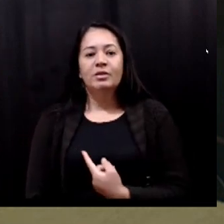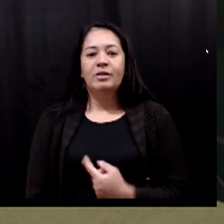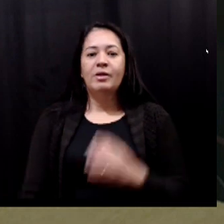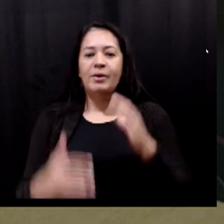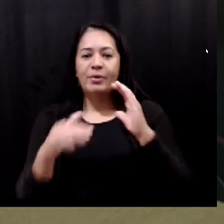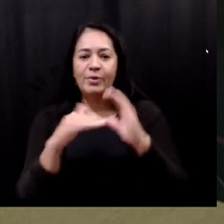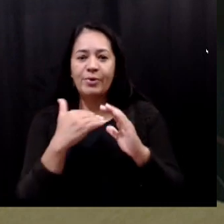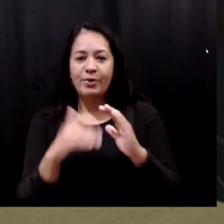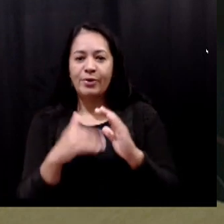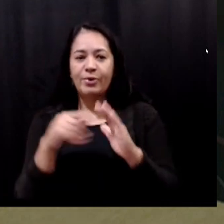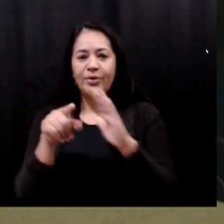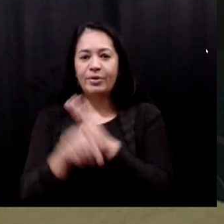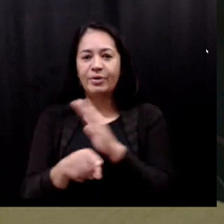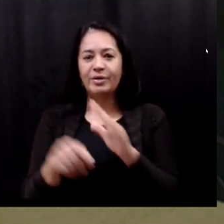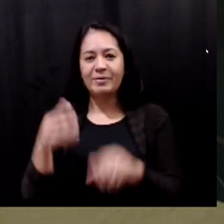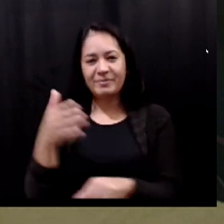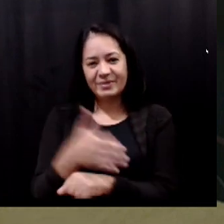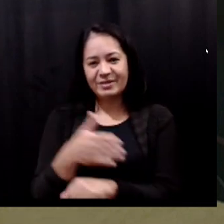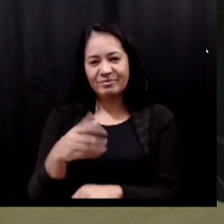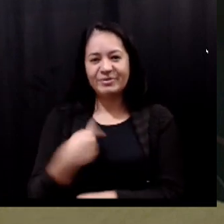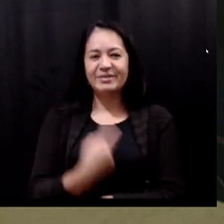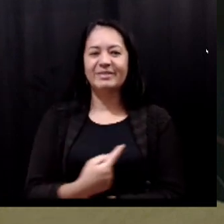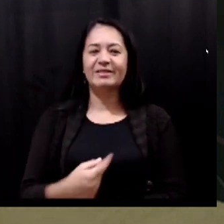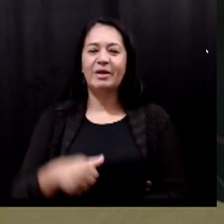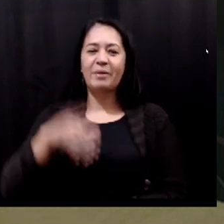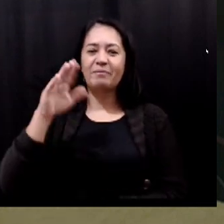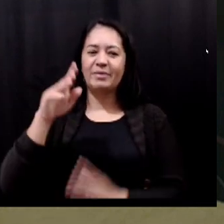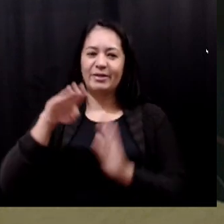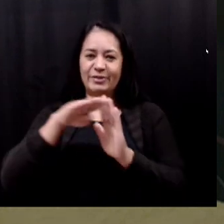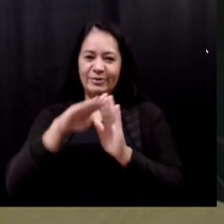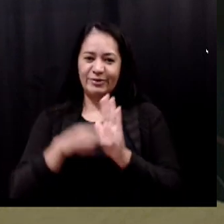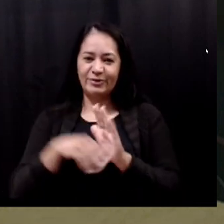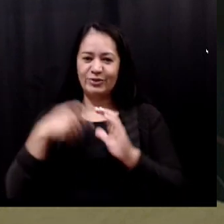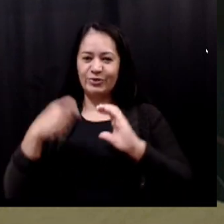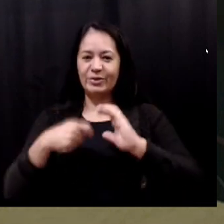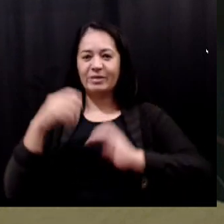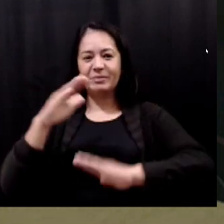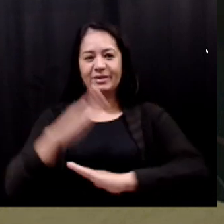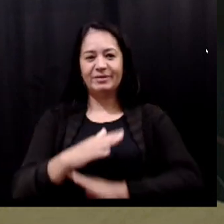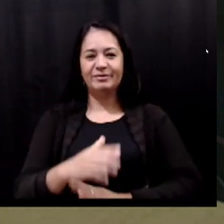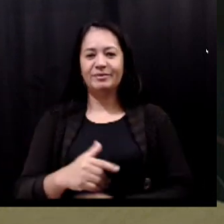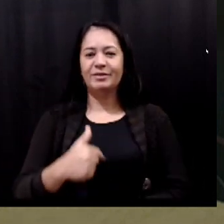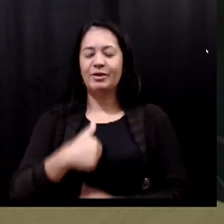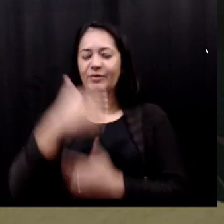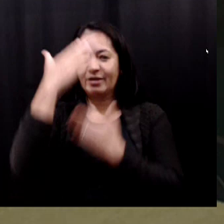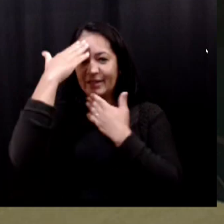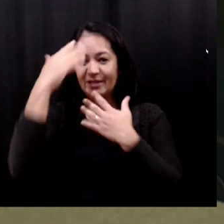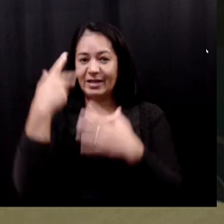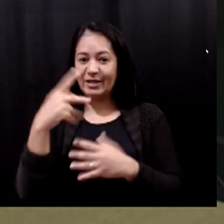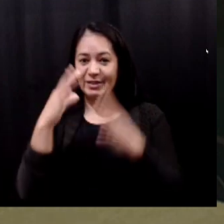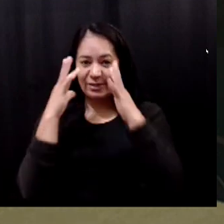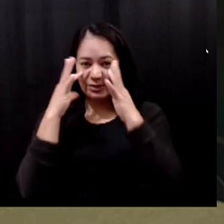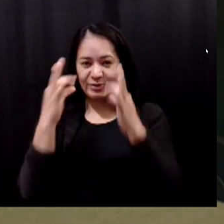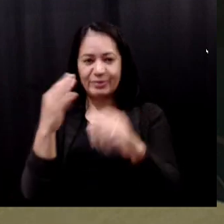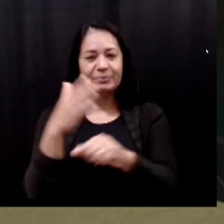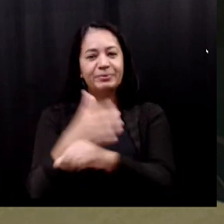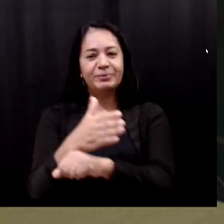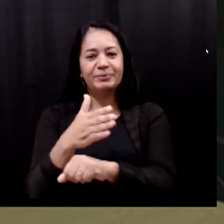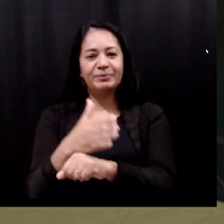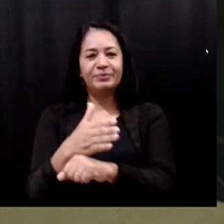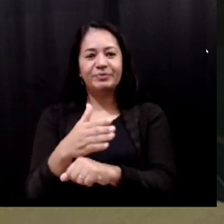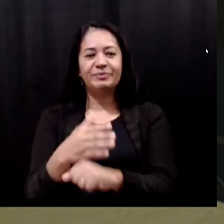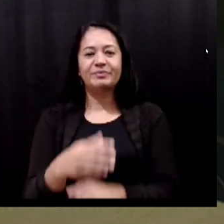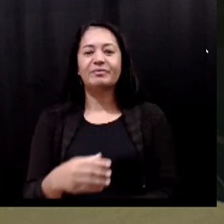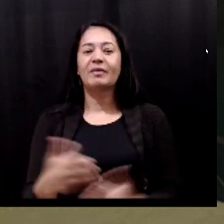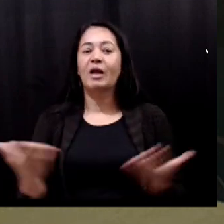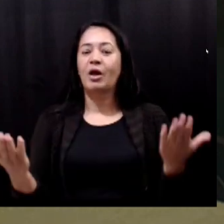participar conosco em mais uma edição do nosso Estúdio Câmara. Eu agradeço a sua audiência, a sua participação. A gente entrega, então, o